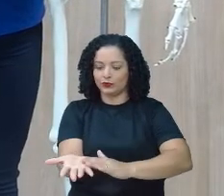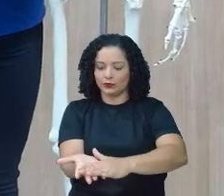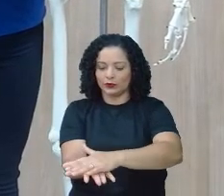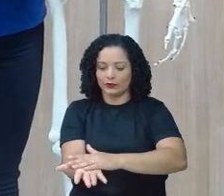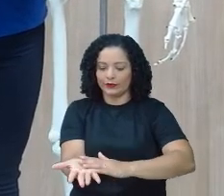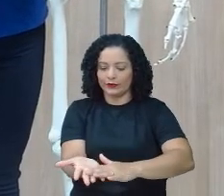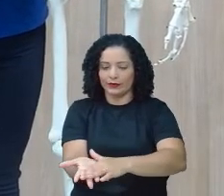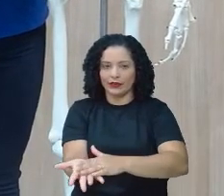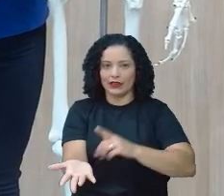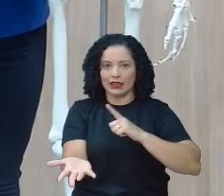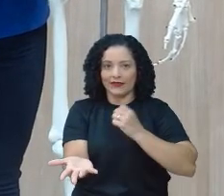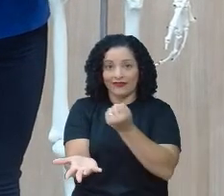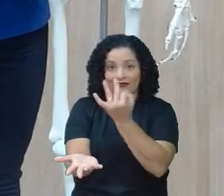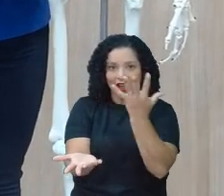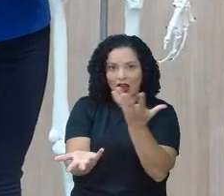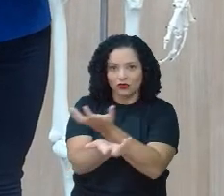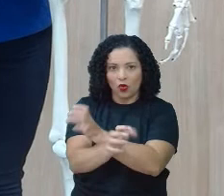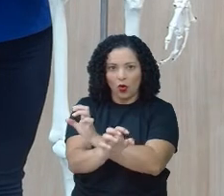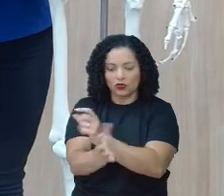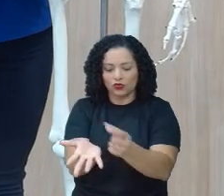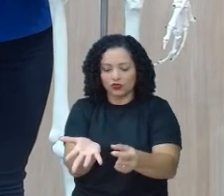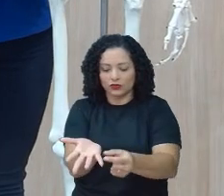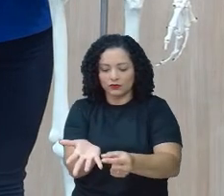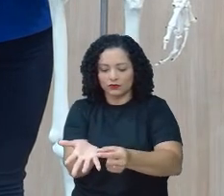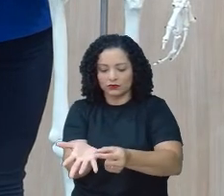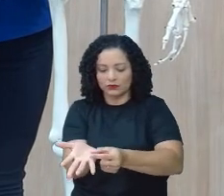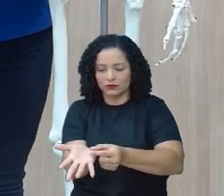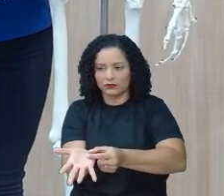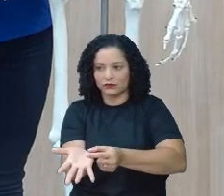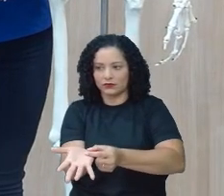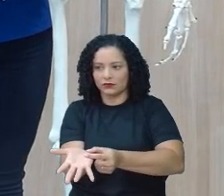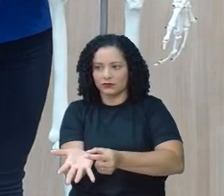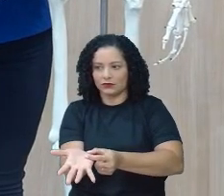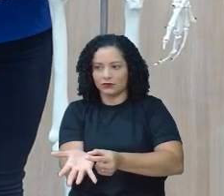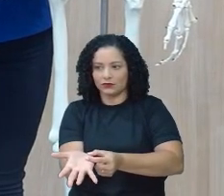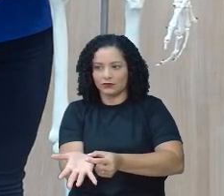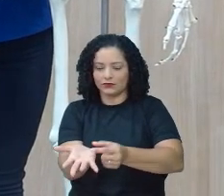de ossos. Deixa eu ver aqui onde é que a gente consegue ver melhor.